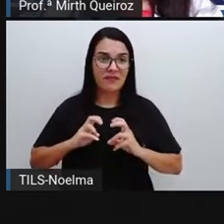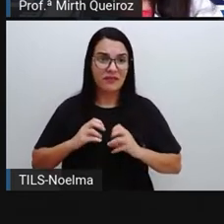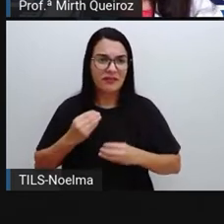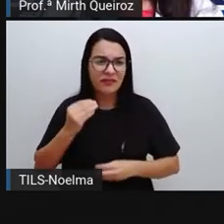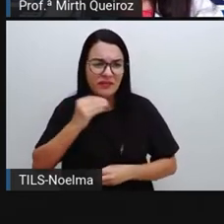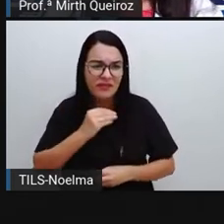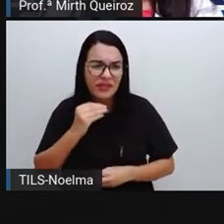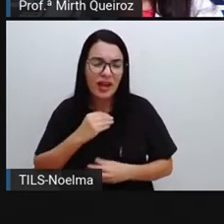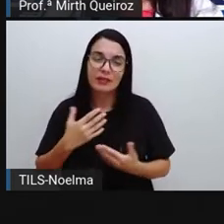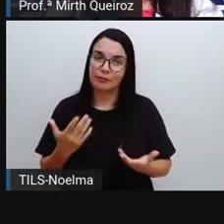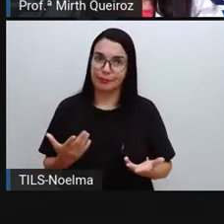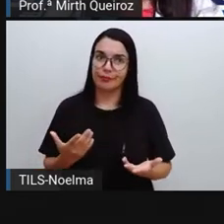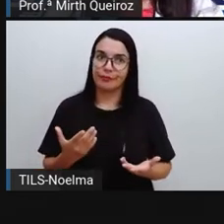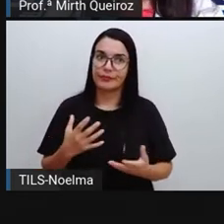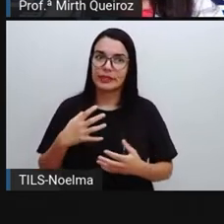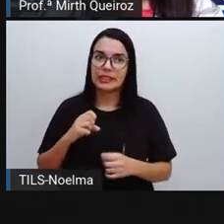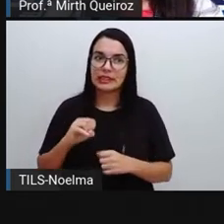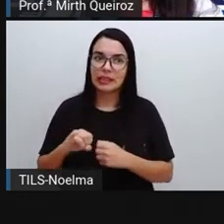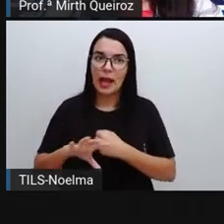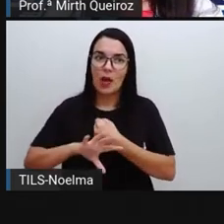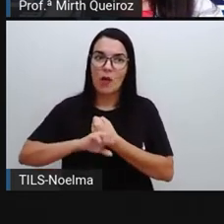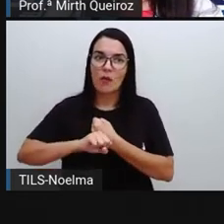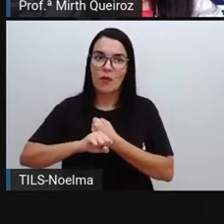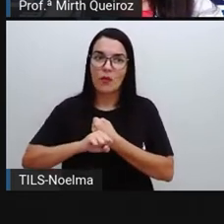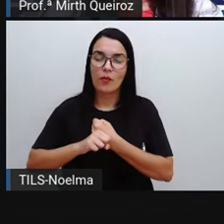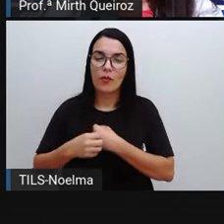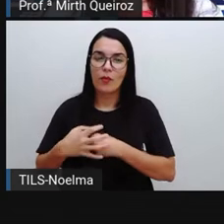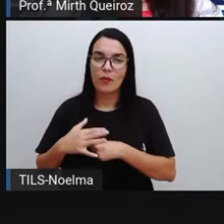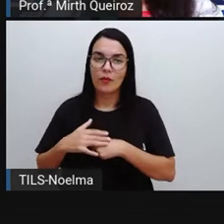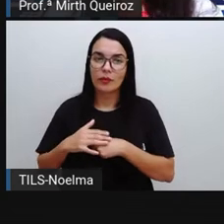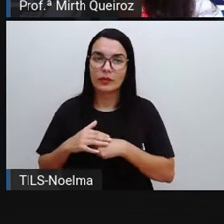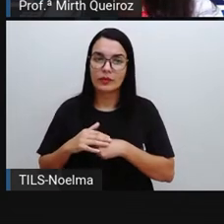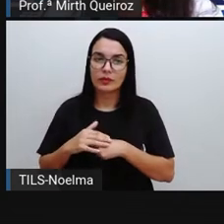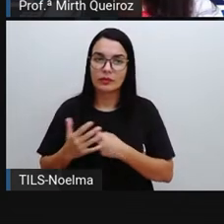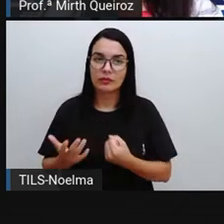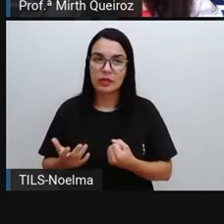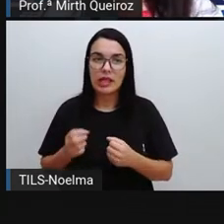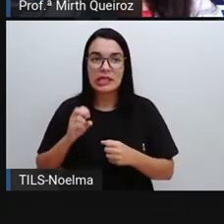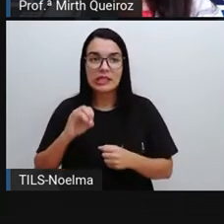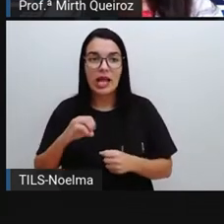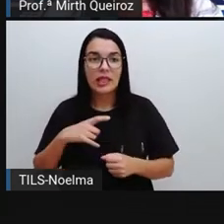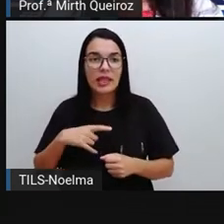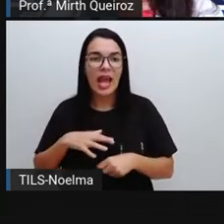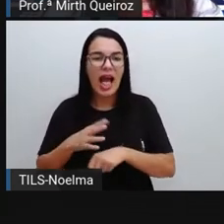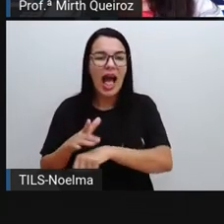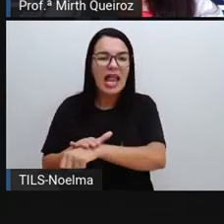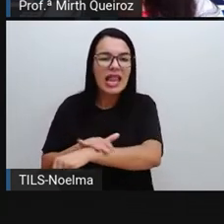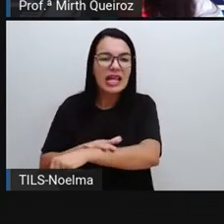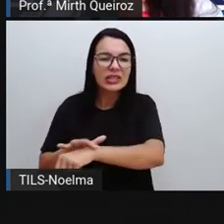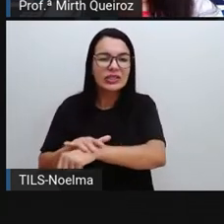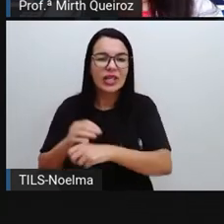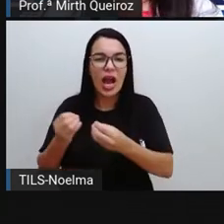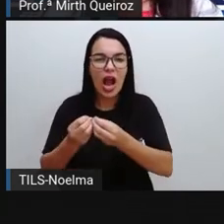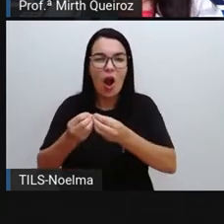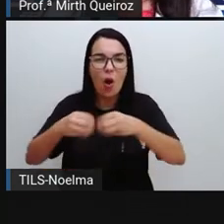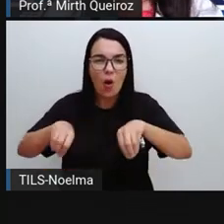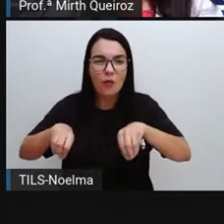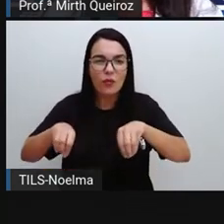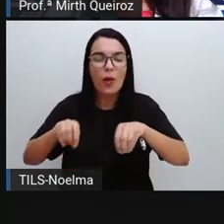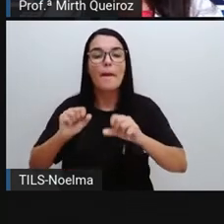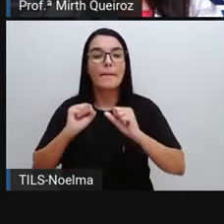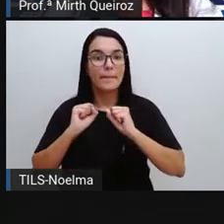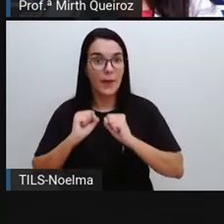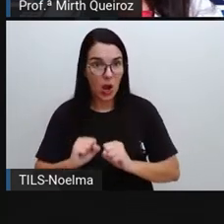né, do câncer. Quem tem alergia a ovo pode se vacinar? Sim, não existe nenhum tipo